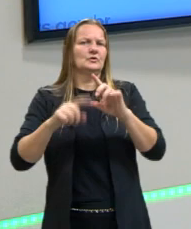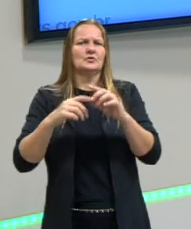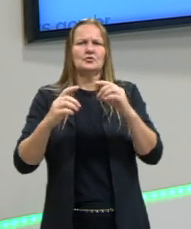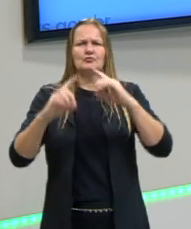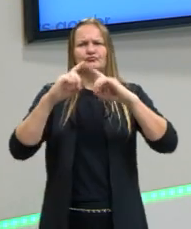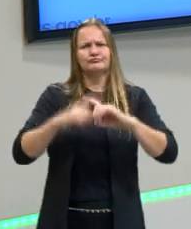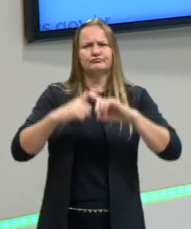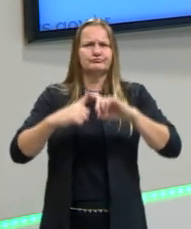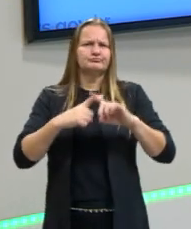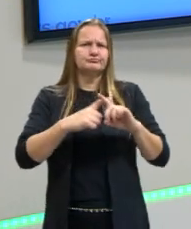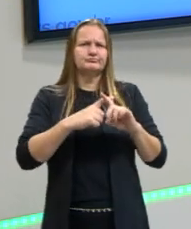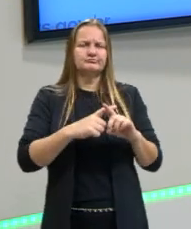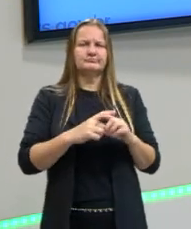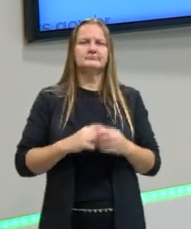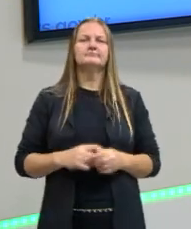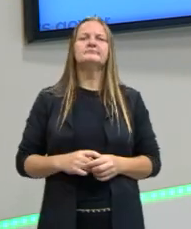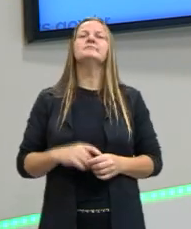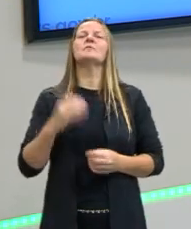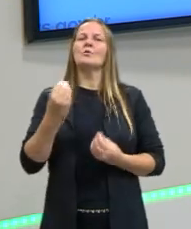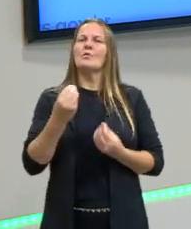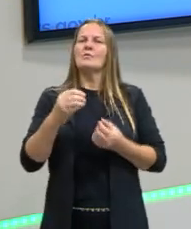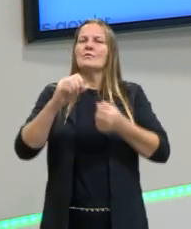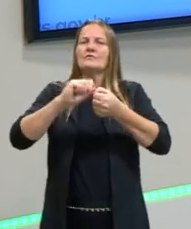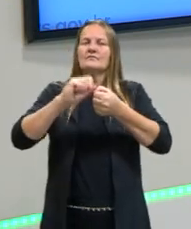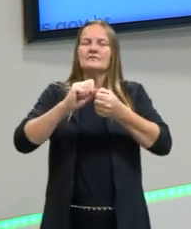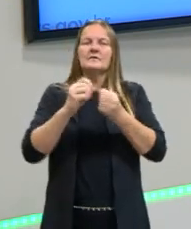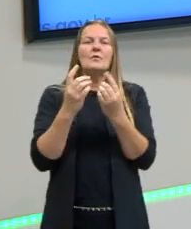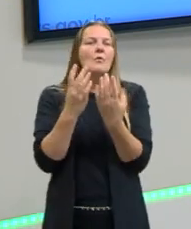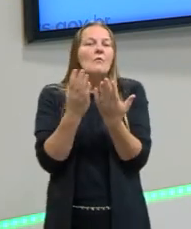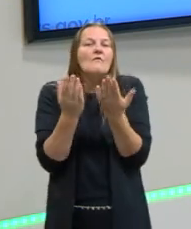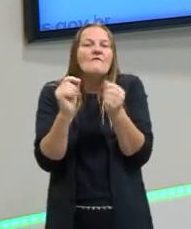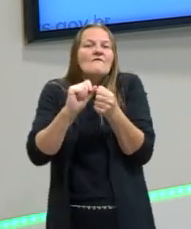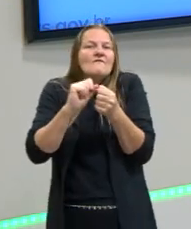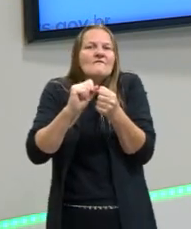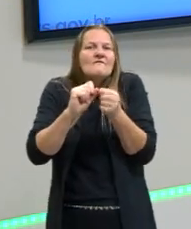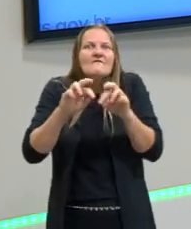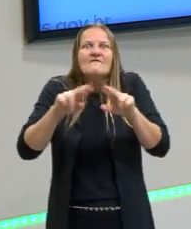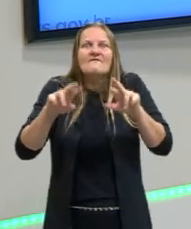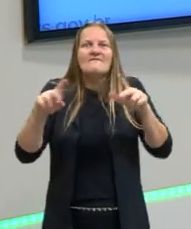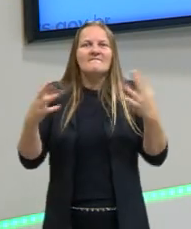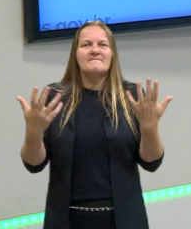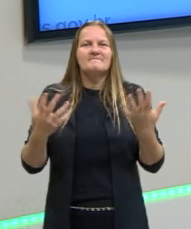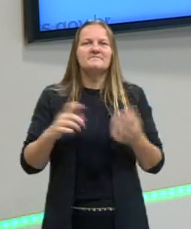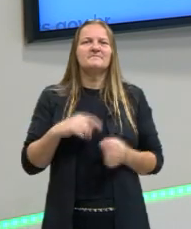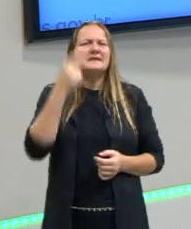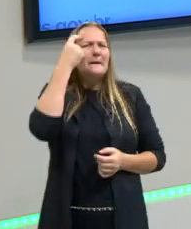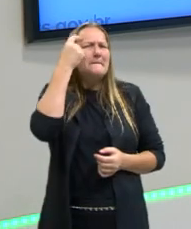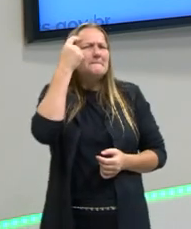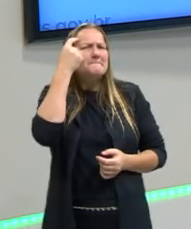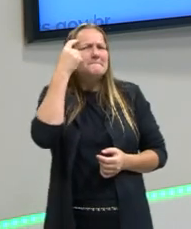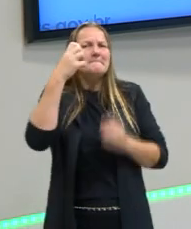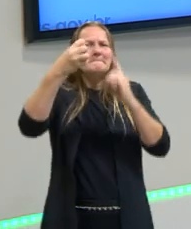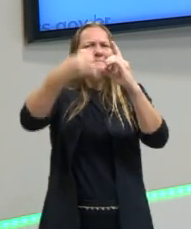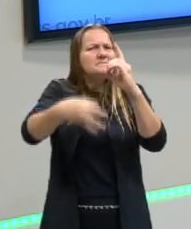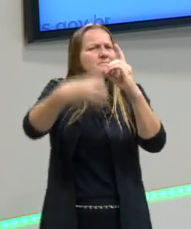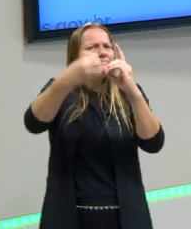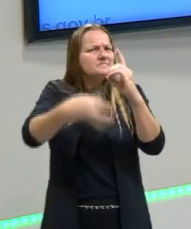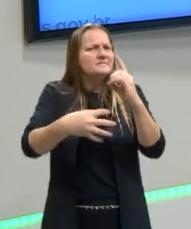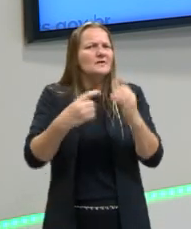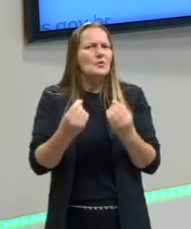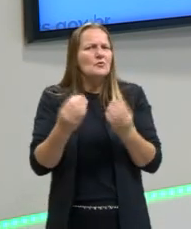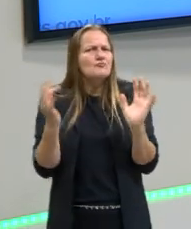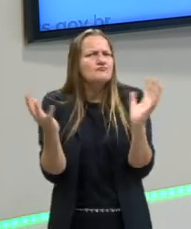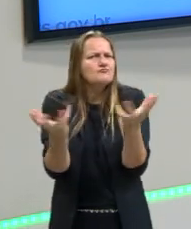que ele se encontrava ele acabava definido para que lado ia a iria se discurso né esse convencimento